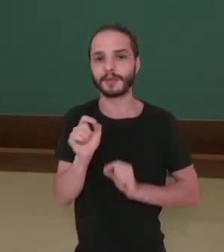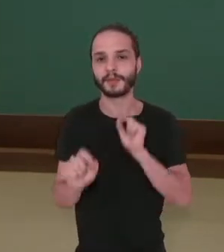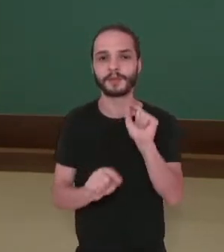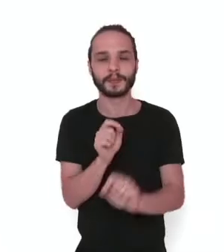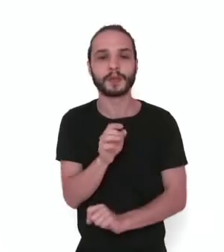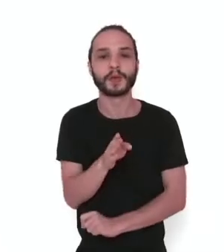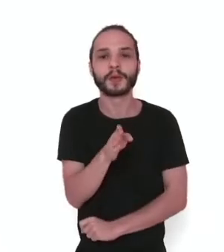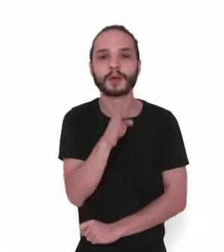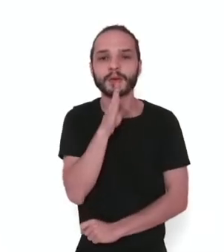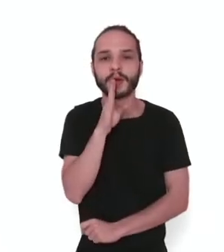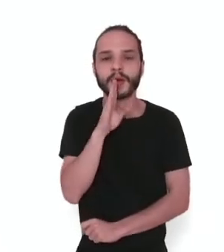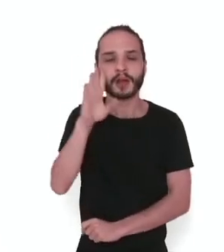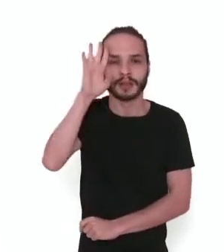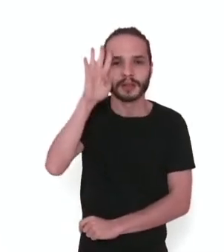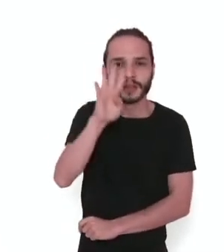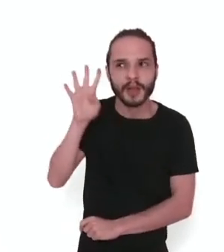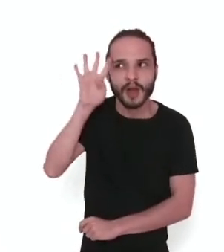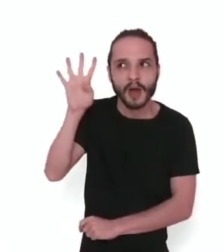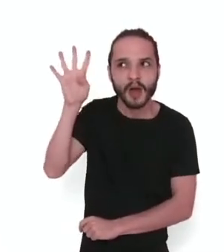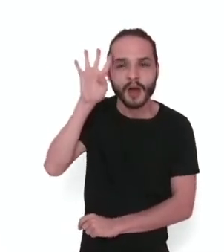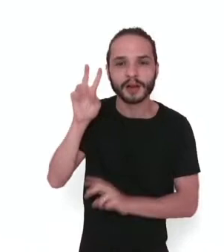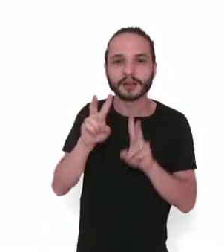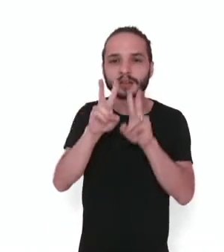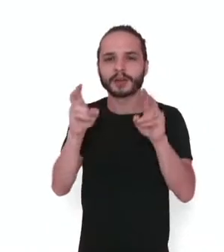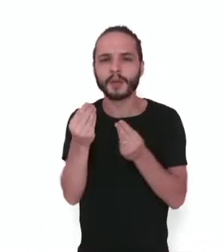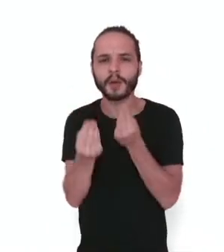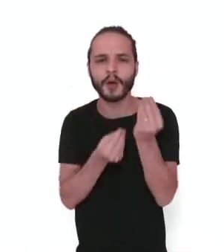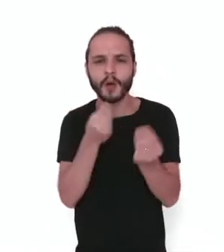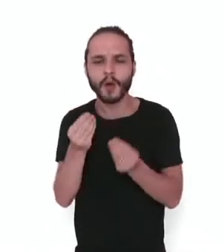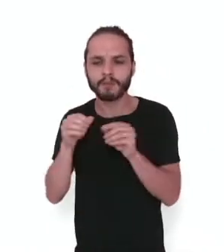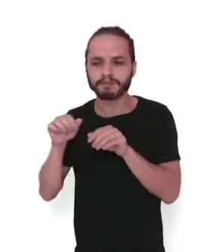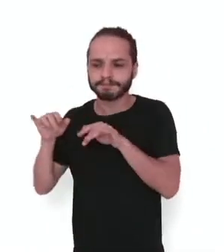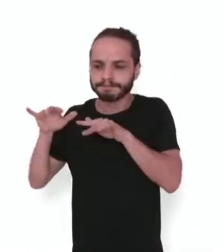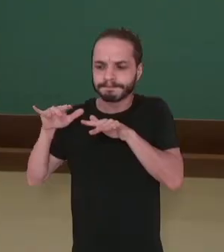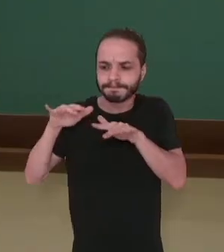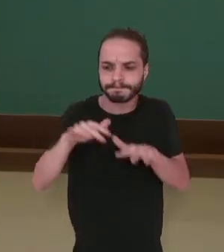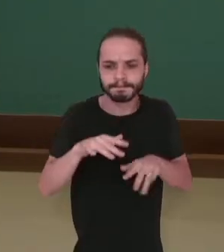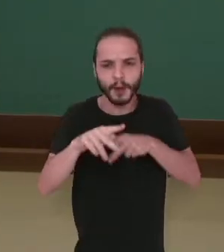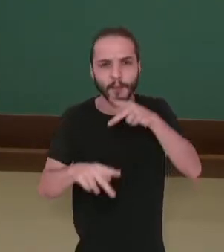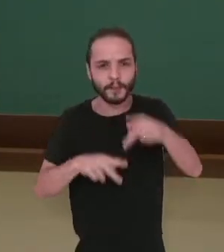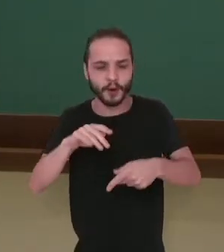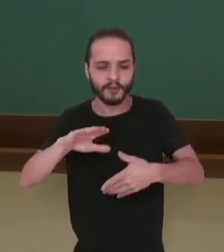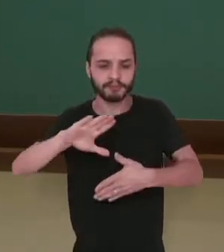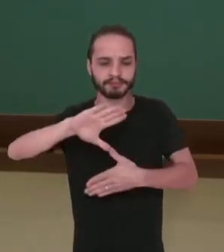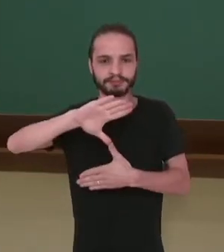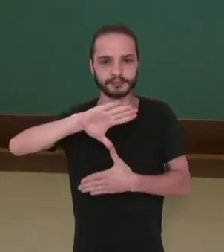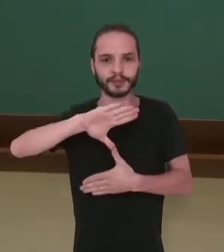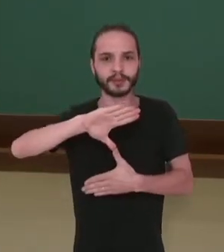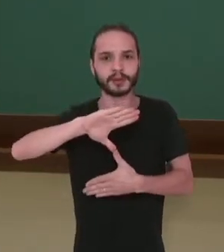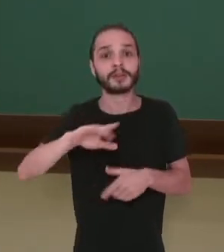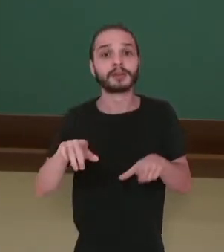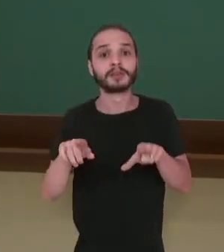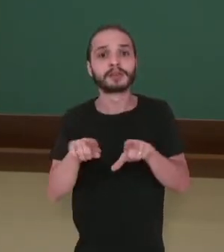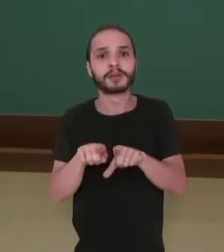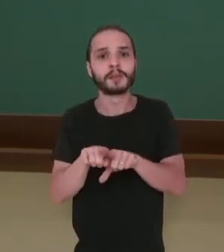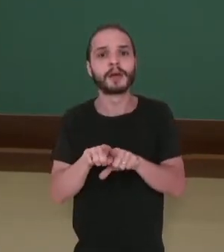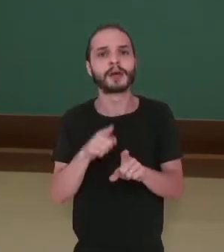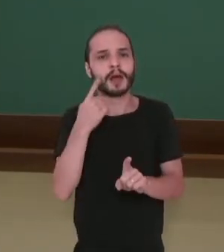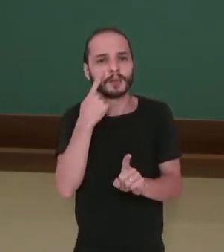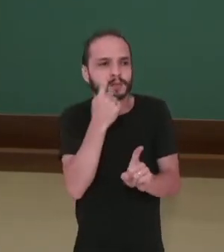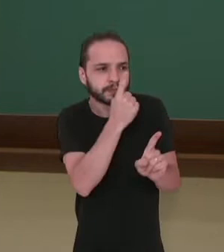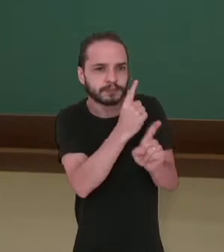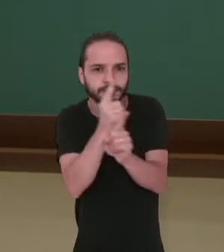as teorias sobre a origem do povoamento do continente americano e identificar geograficamente